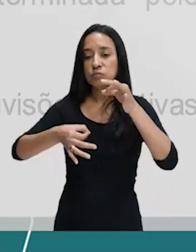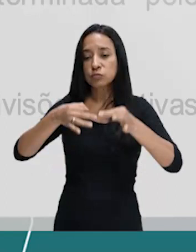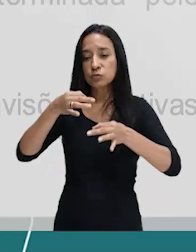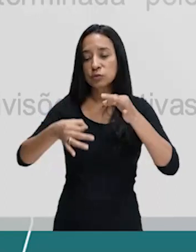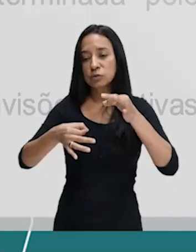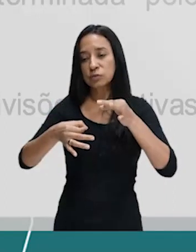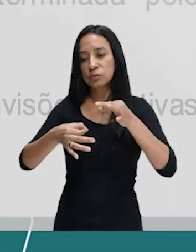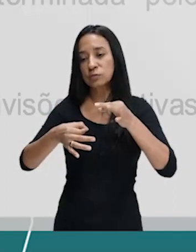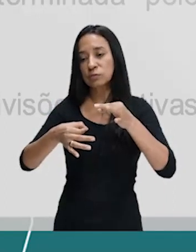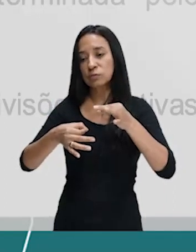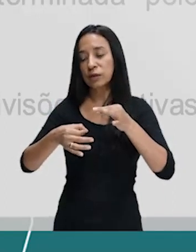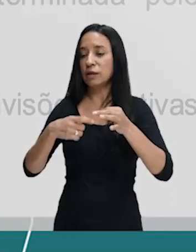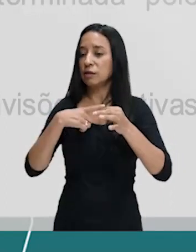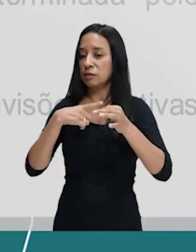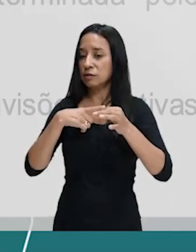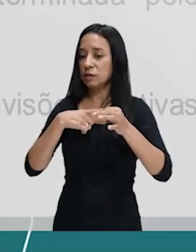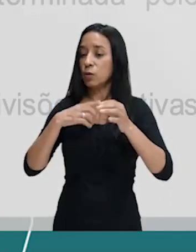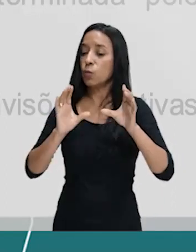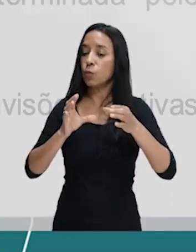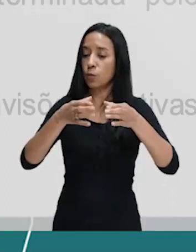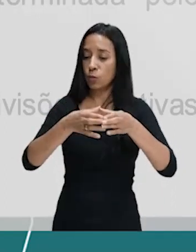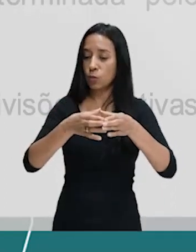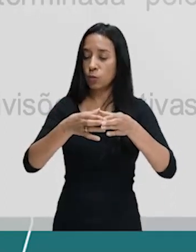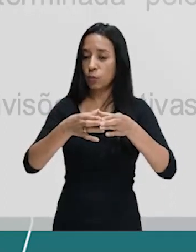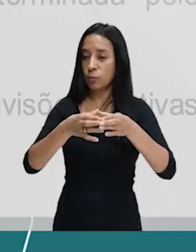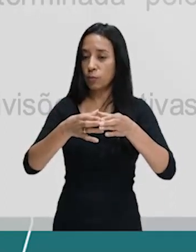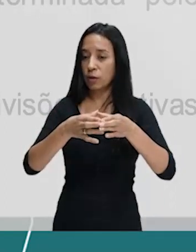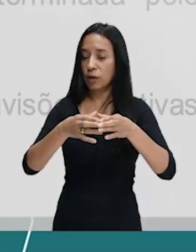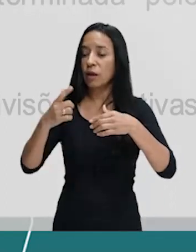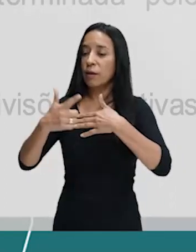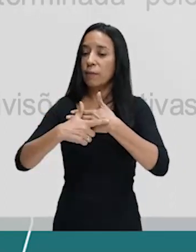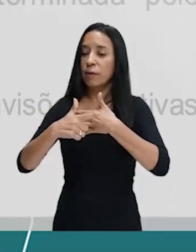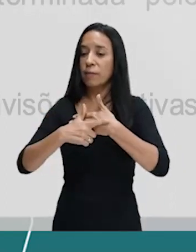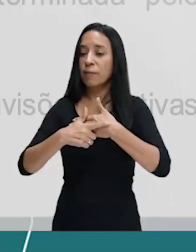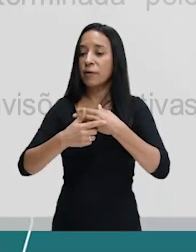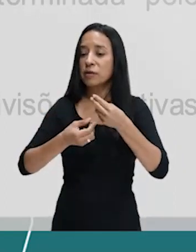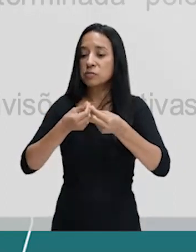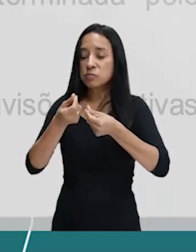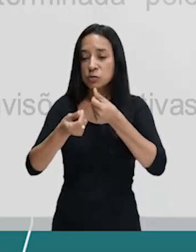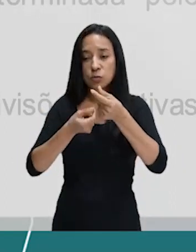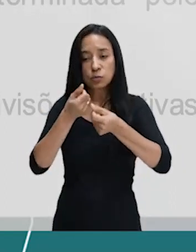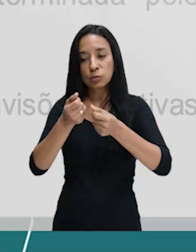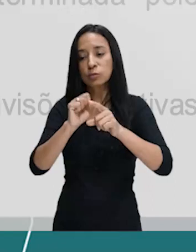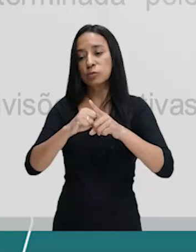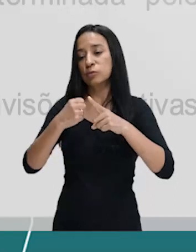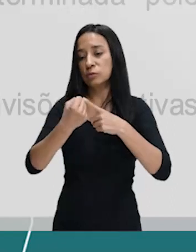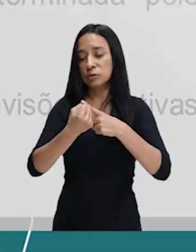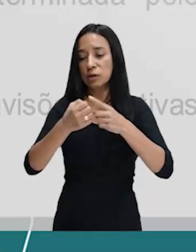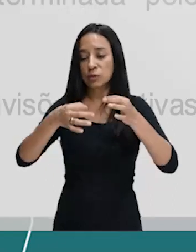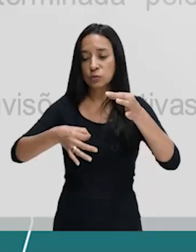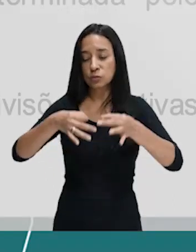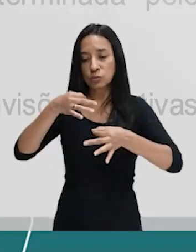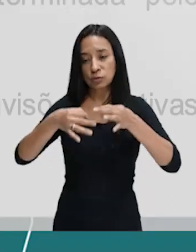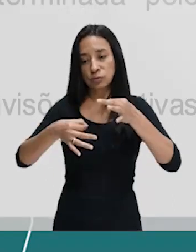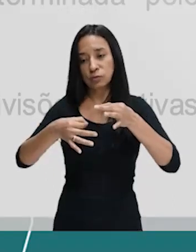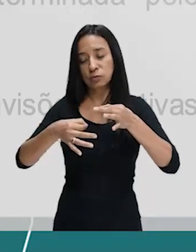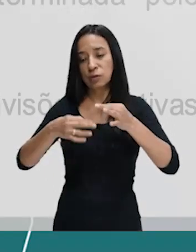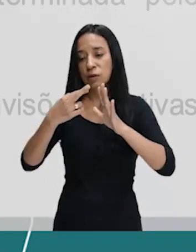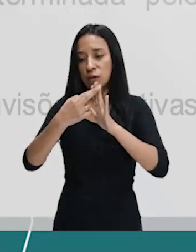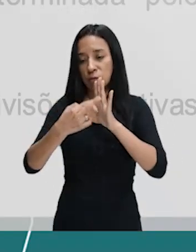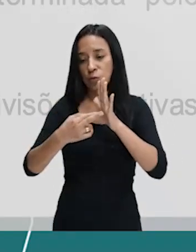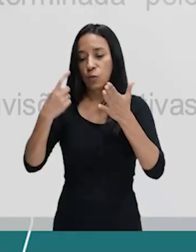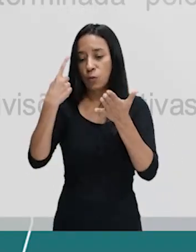É estabelecer ali para aquele grupo social papéis econômicos, sociais, políticos, jurídicos já